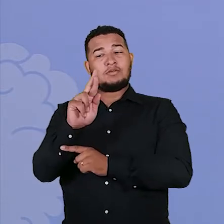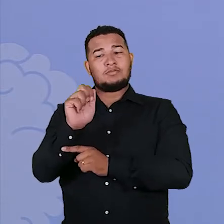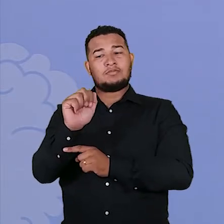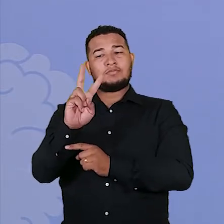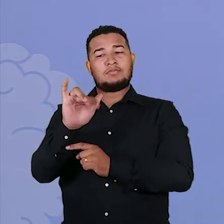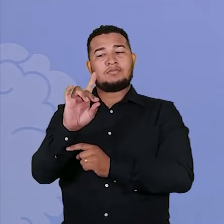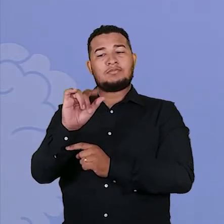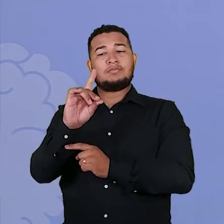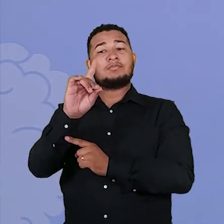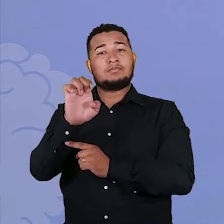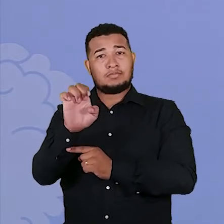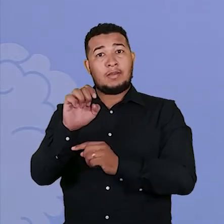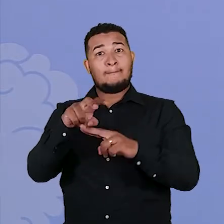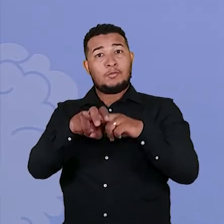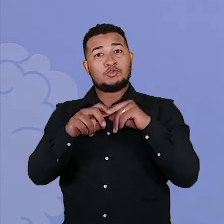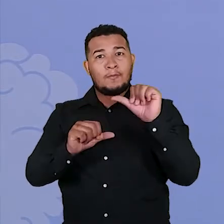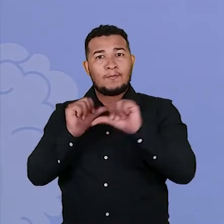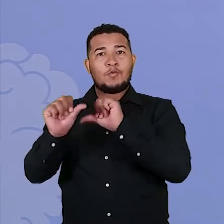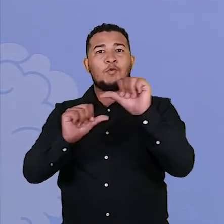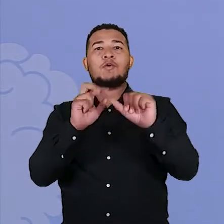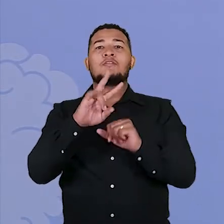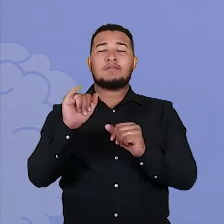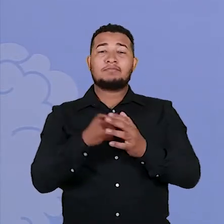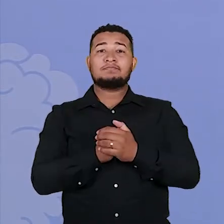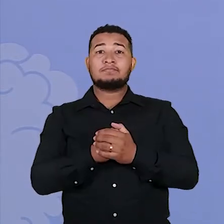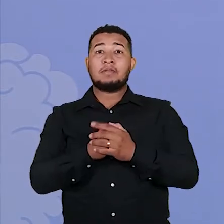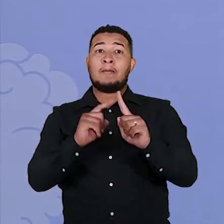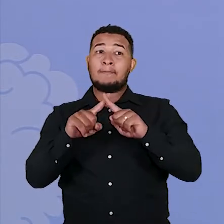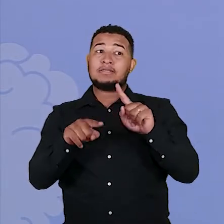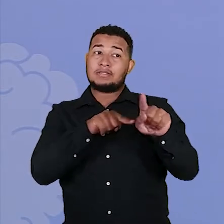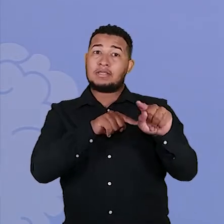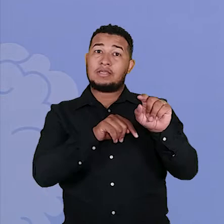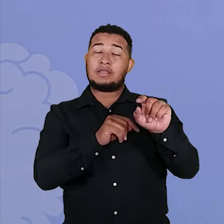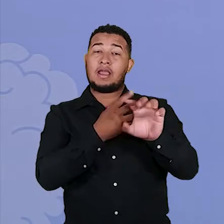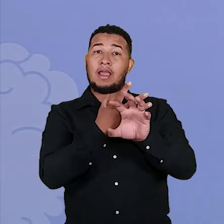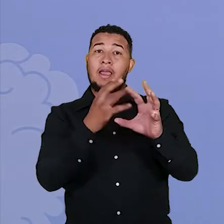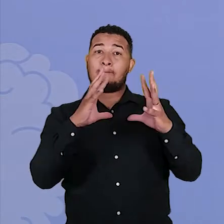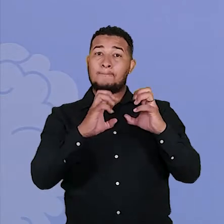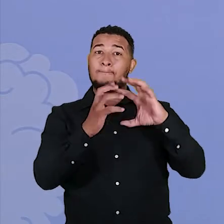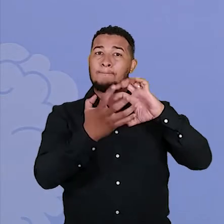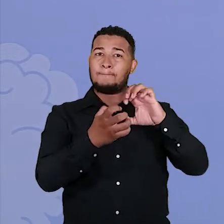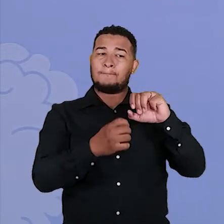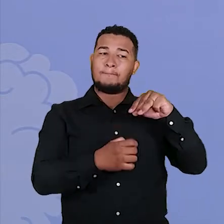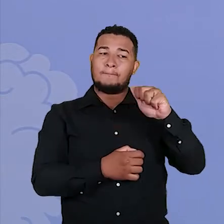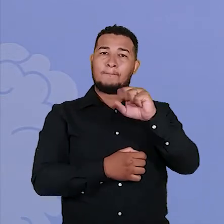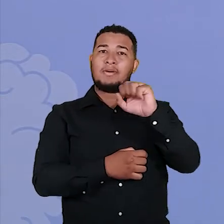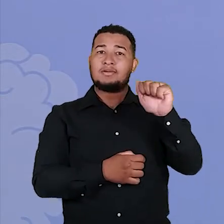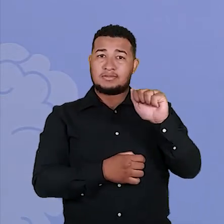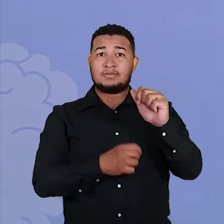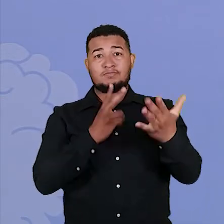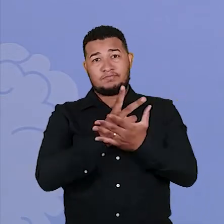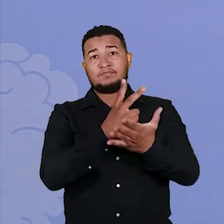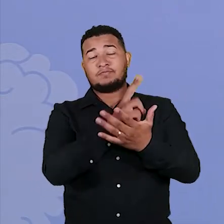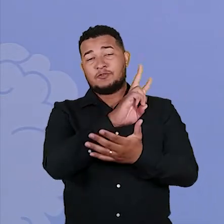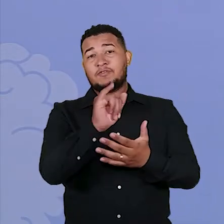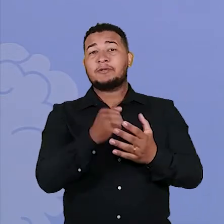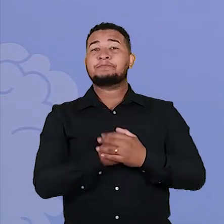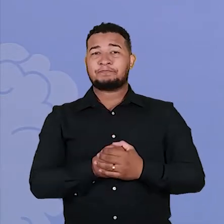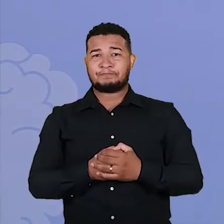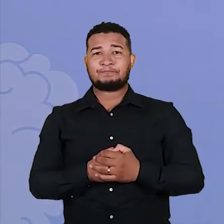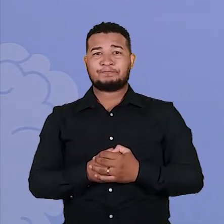seu corpo, tá? Por isso que ele vai mudar, mas a massa continua igual, em qualquer planeta que você for, tá